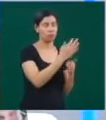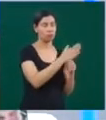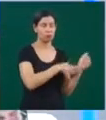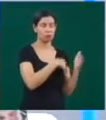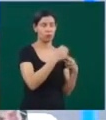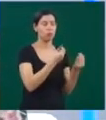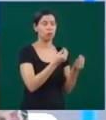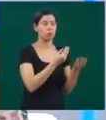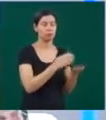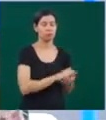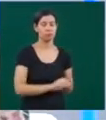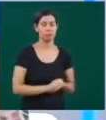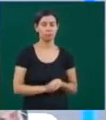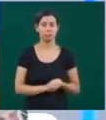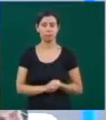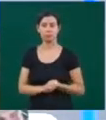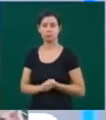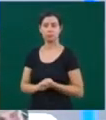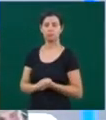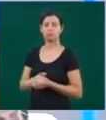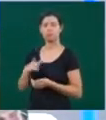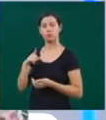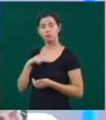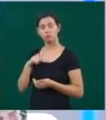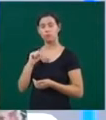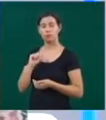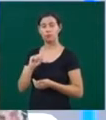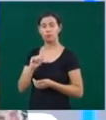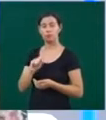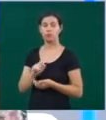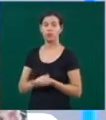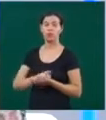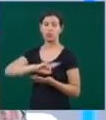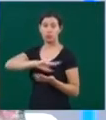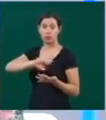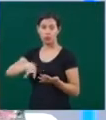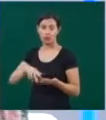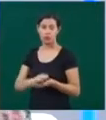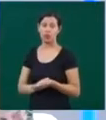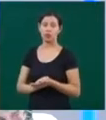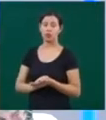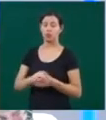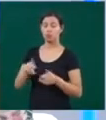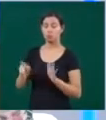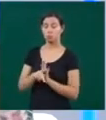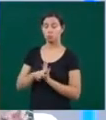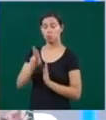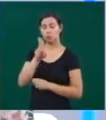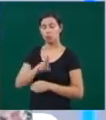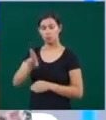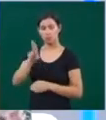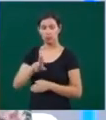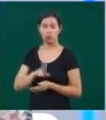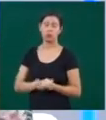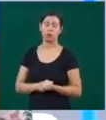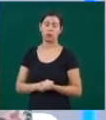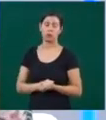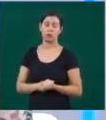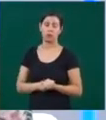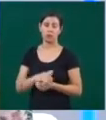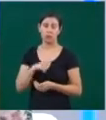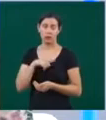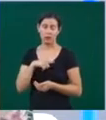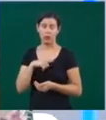festival pelo projeto ele perguntando com muitas frentes artísticas e essa é uma prerrogativa também de unisys é luz então a gente tem muito artista do